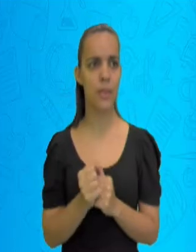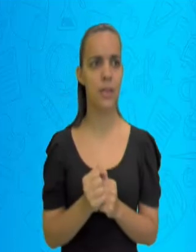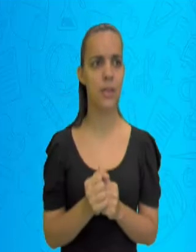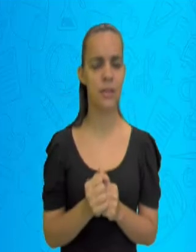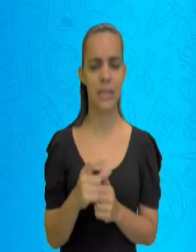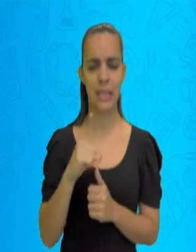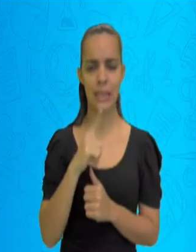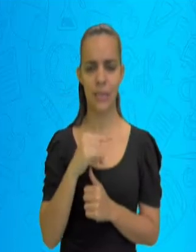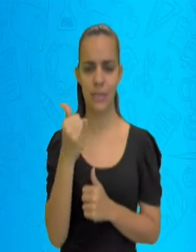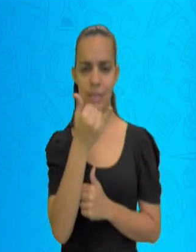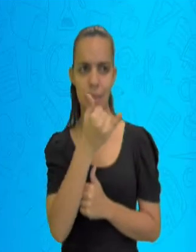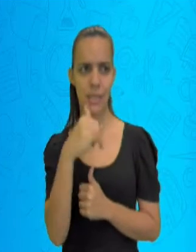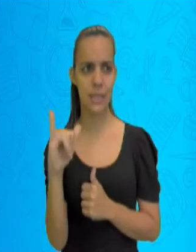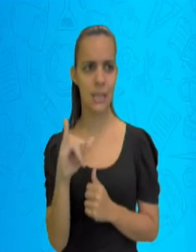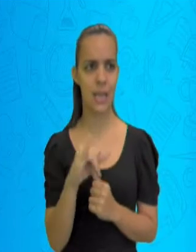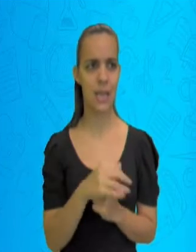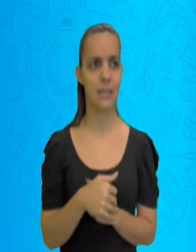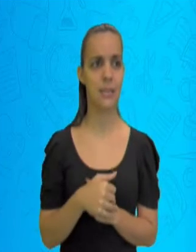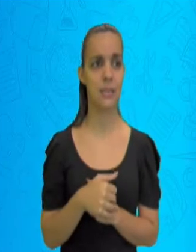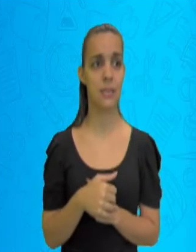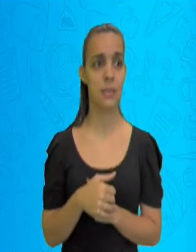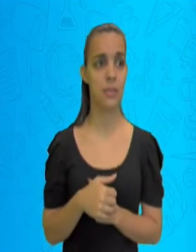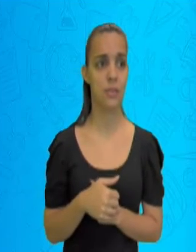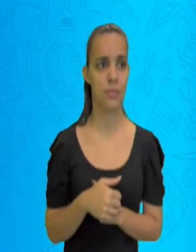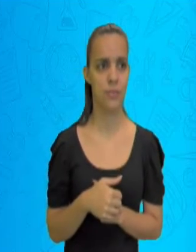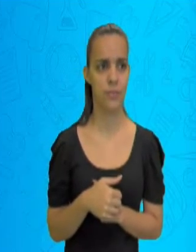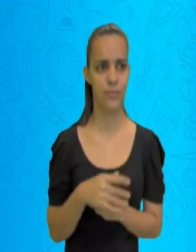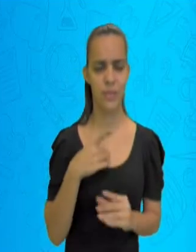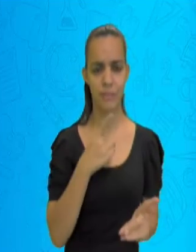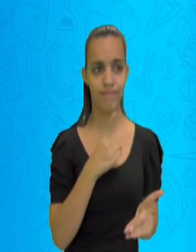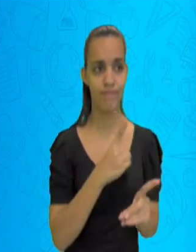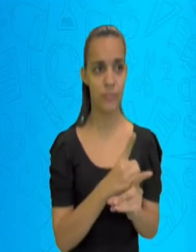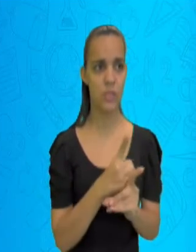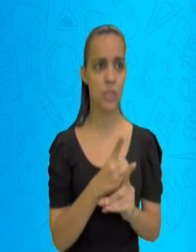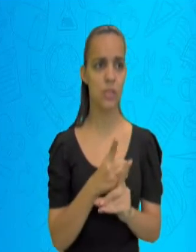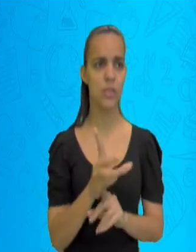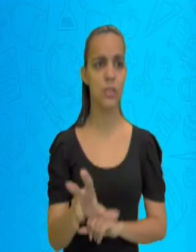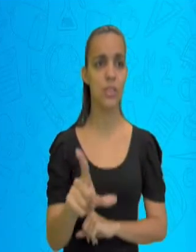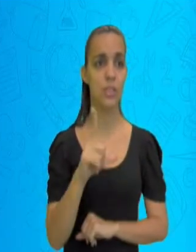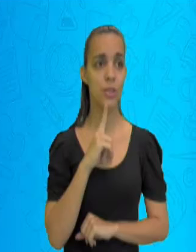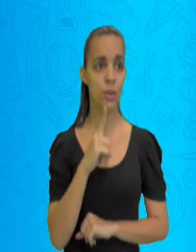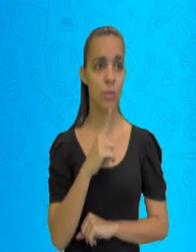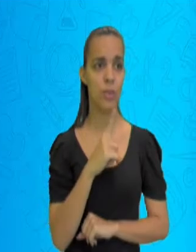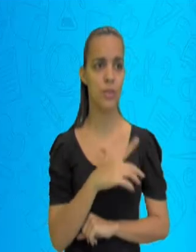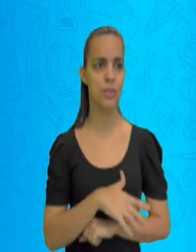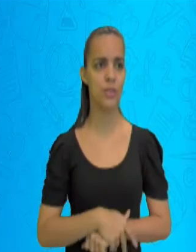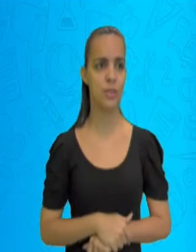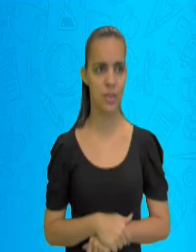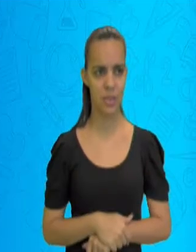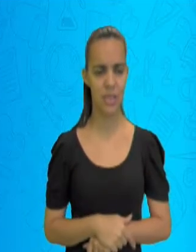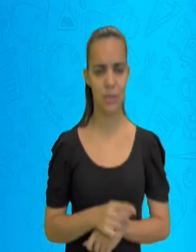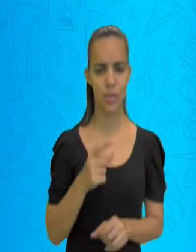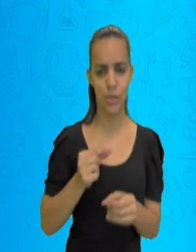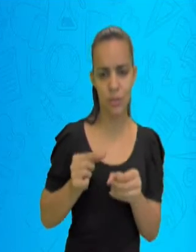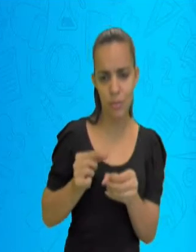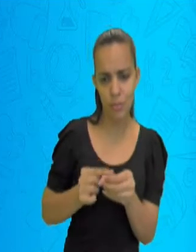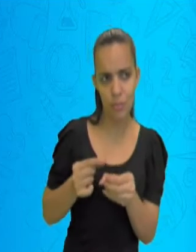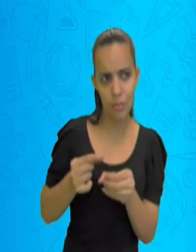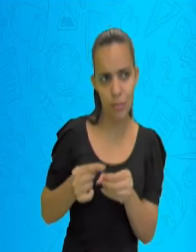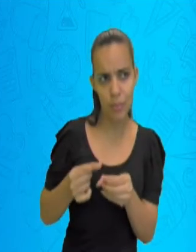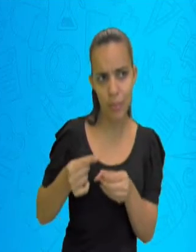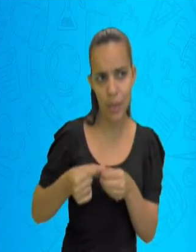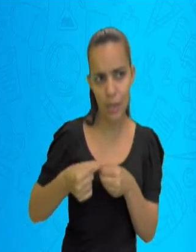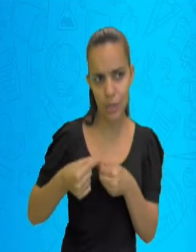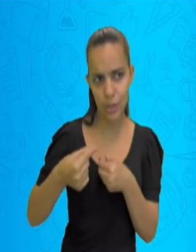descarga elétrica em gases, ele descobriu que no átomo existem partículas menores do que